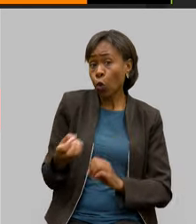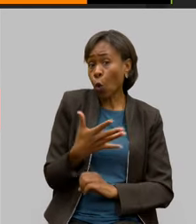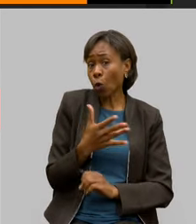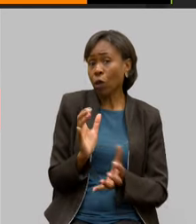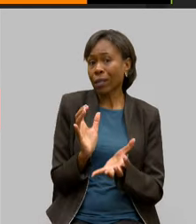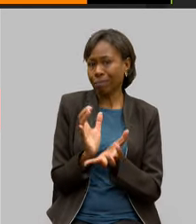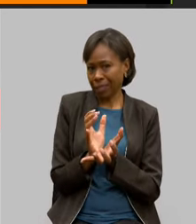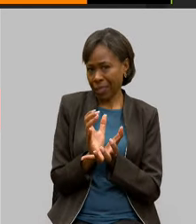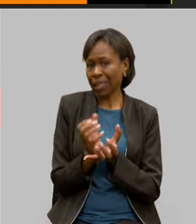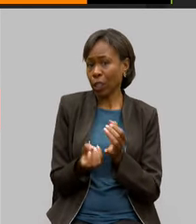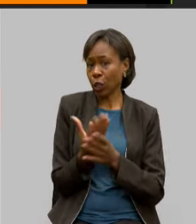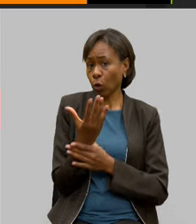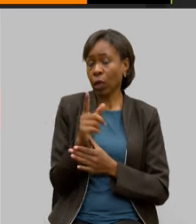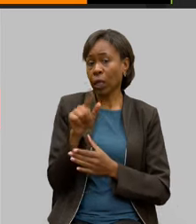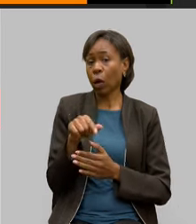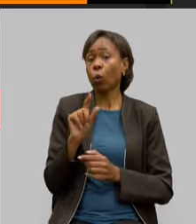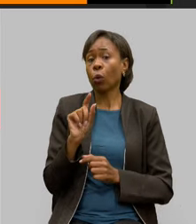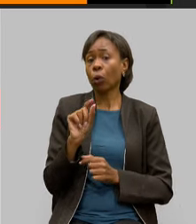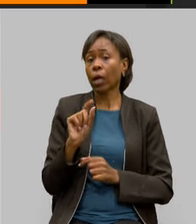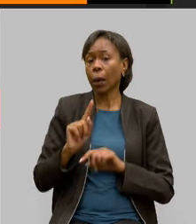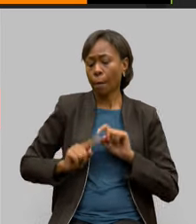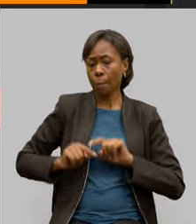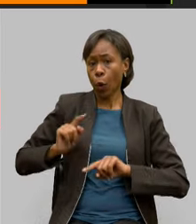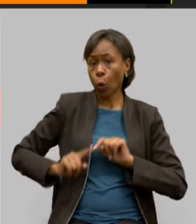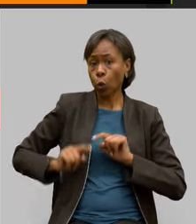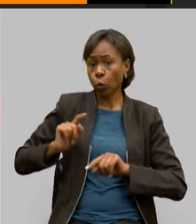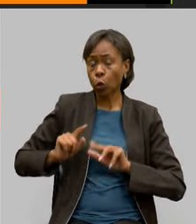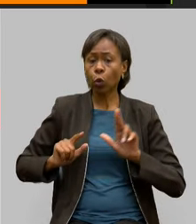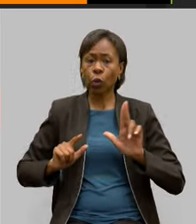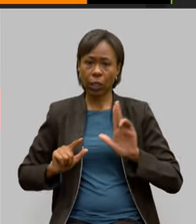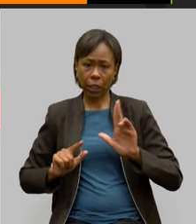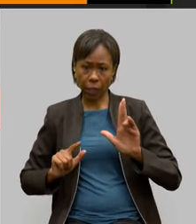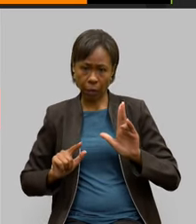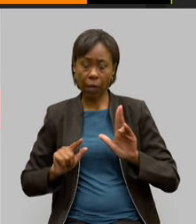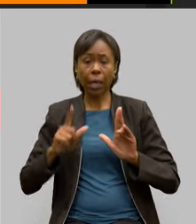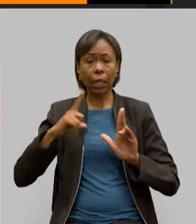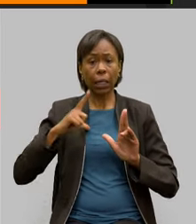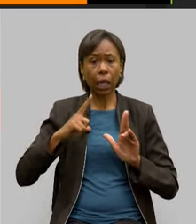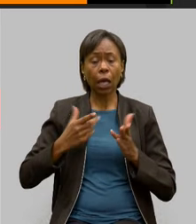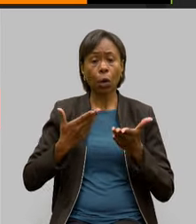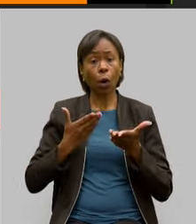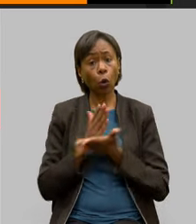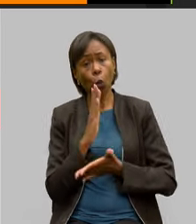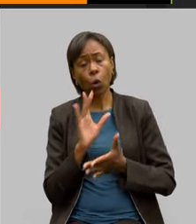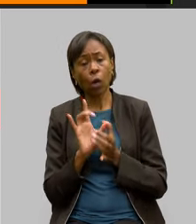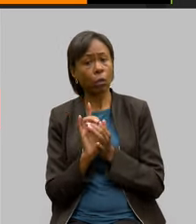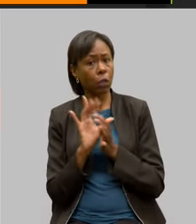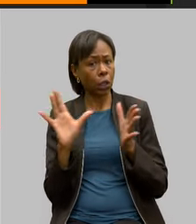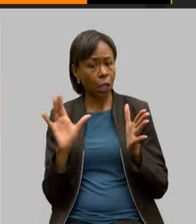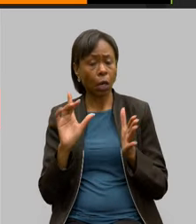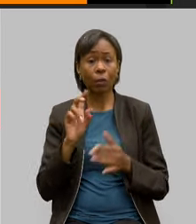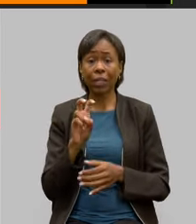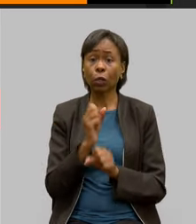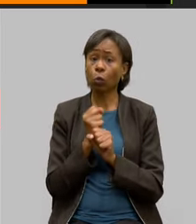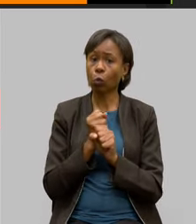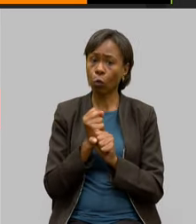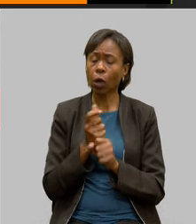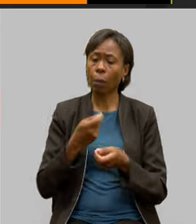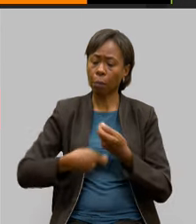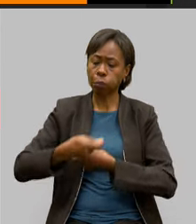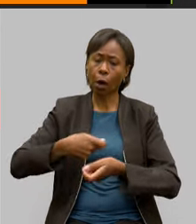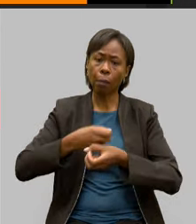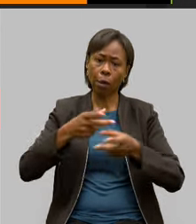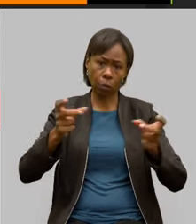o produtos de cannabis né onde essas indústrias Elas têm uma autorização sanitária por 5 anos para est comercializando